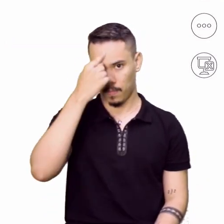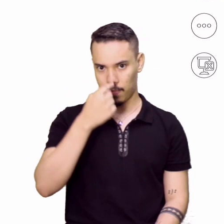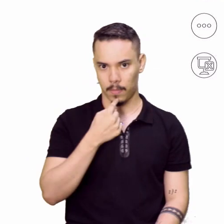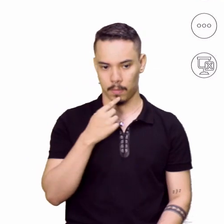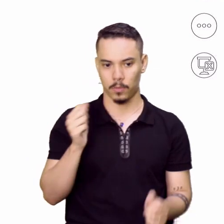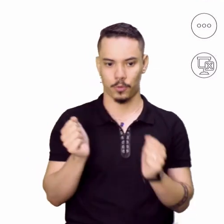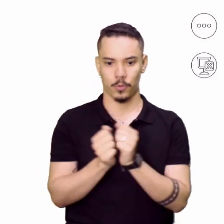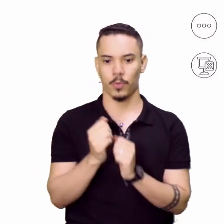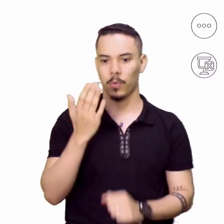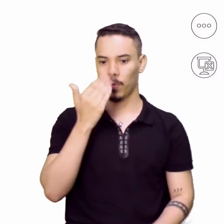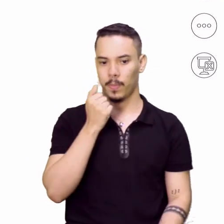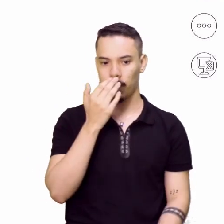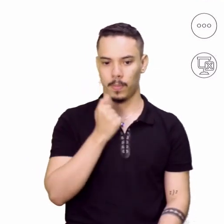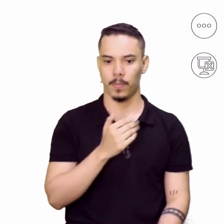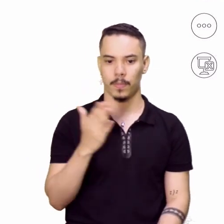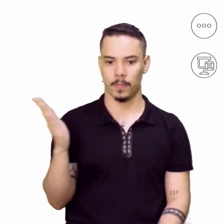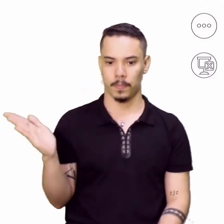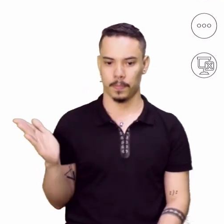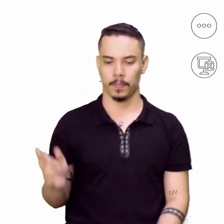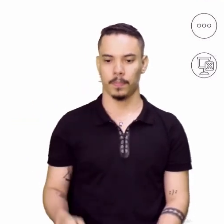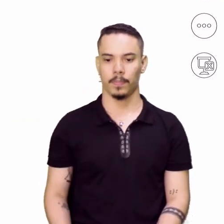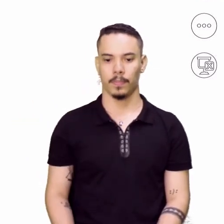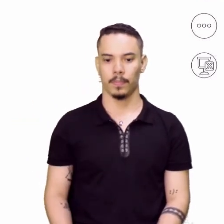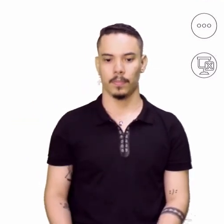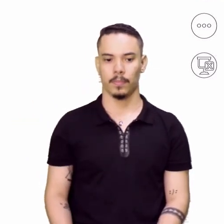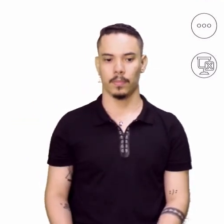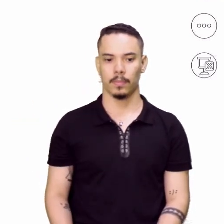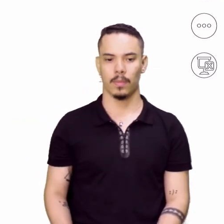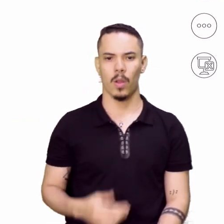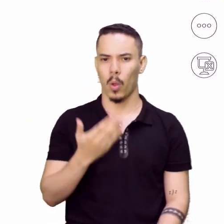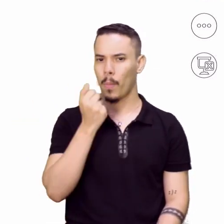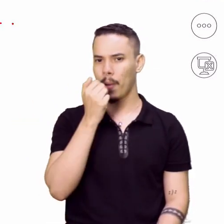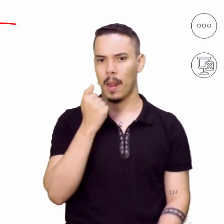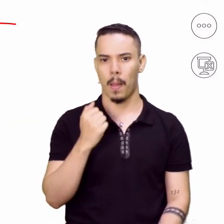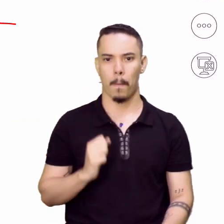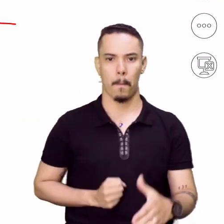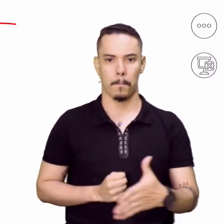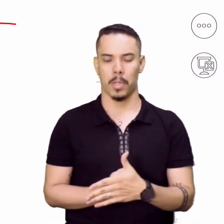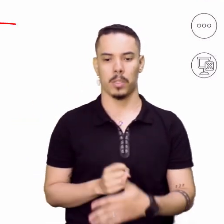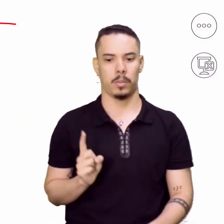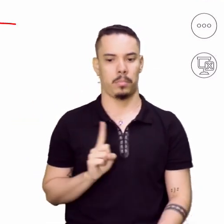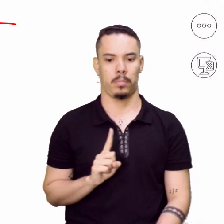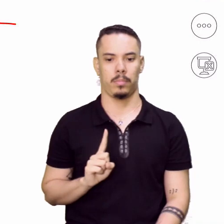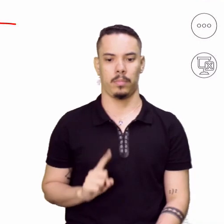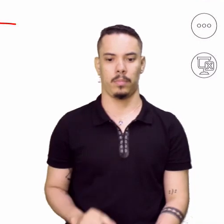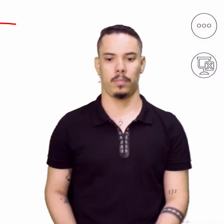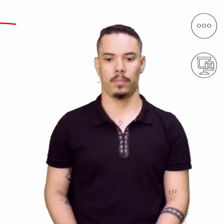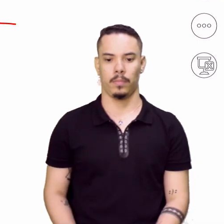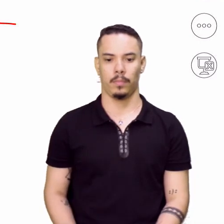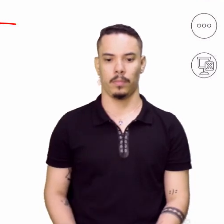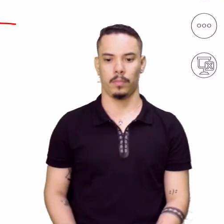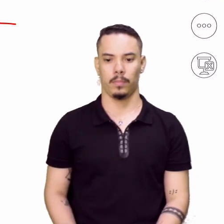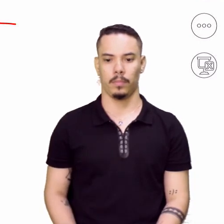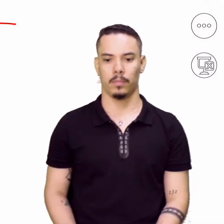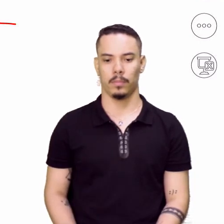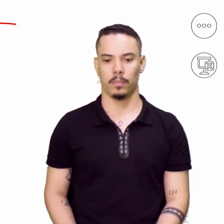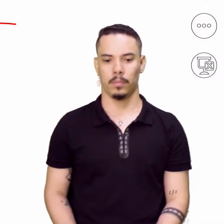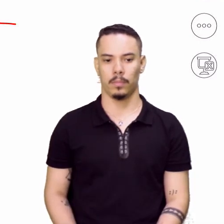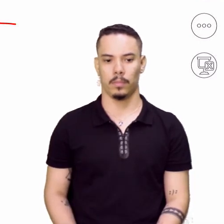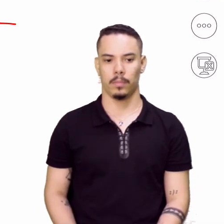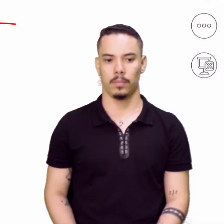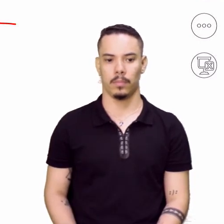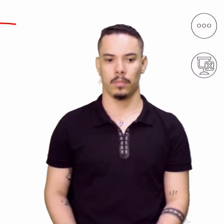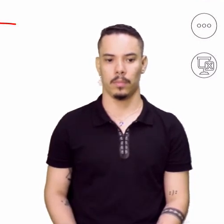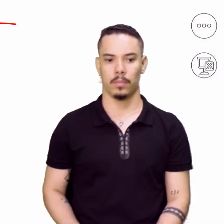alimentação I want eat much eu não comerei bastante jia porridge que é o